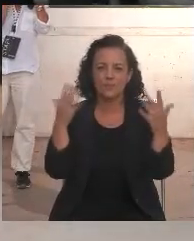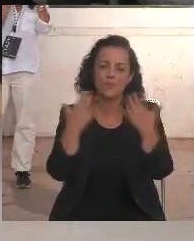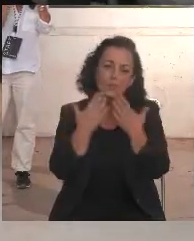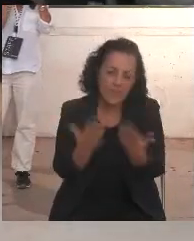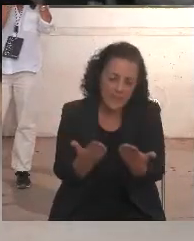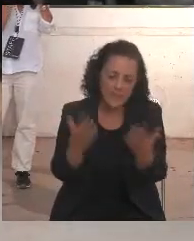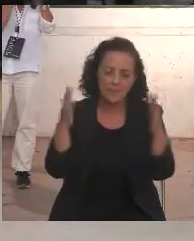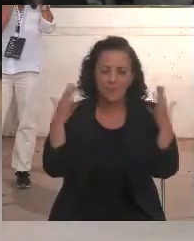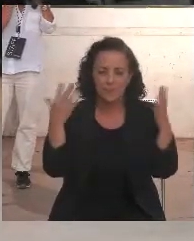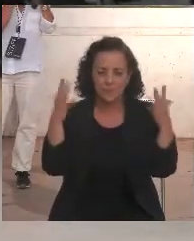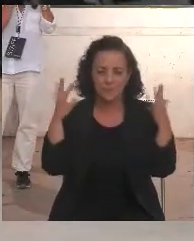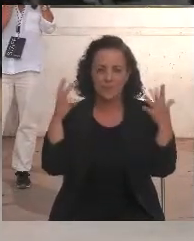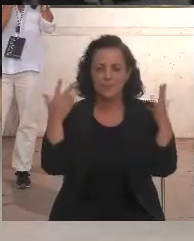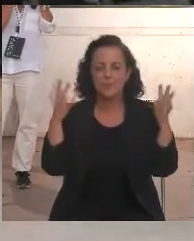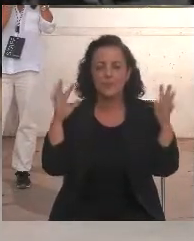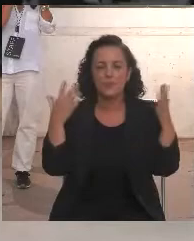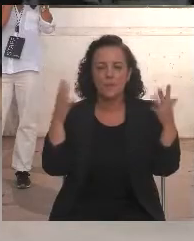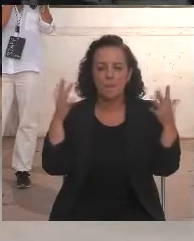Obrigada.